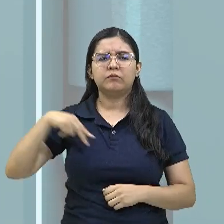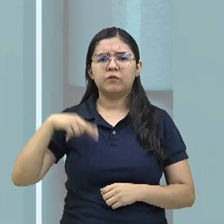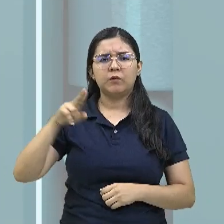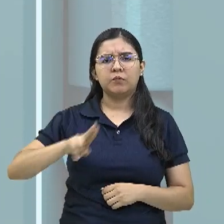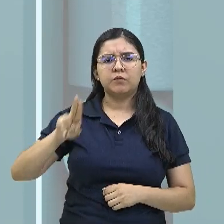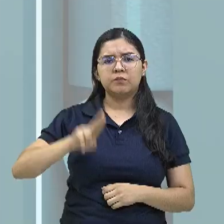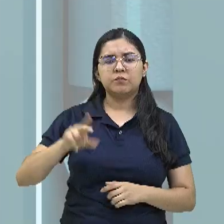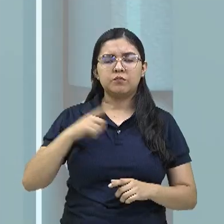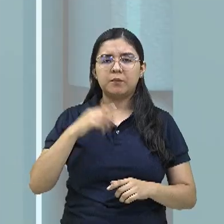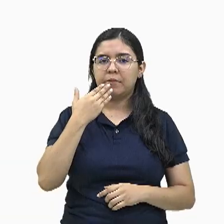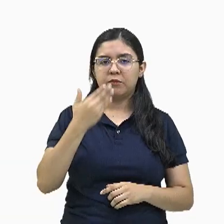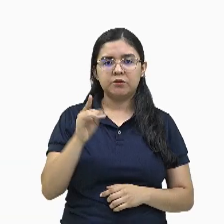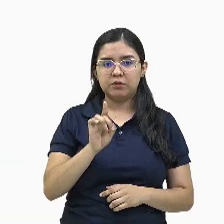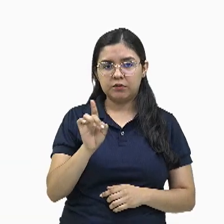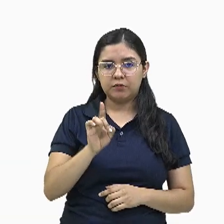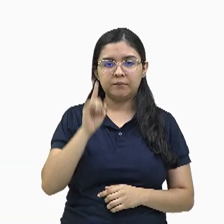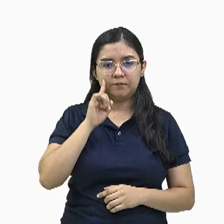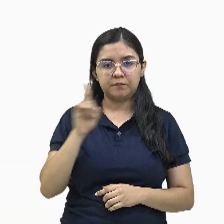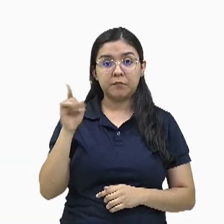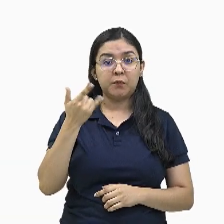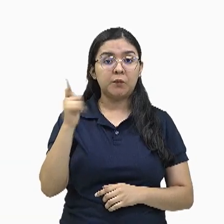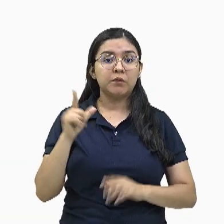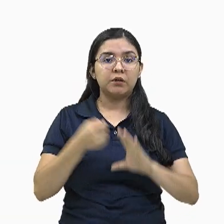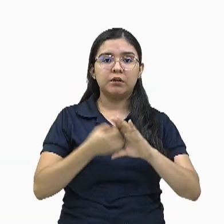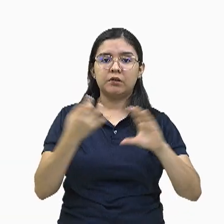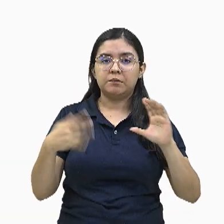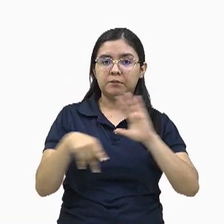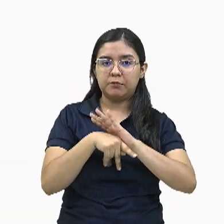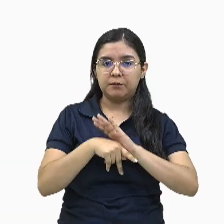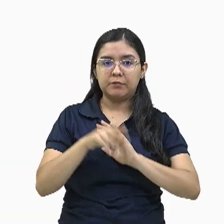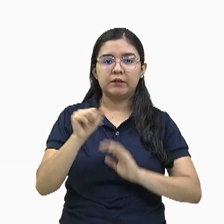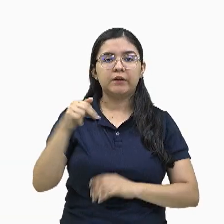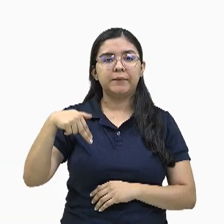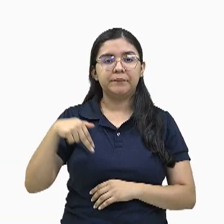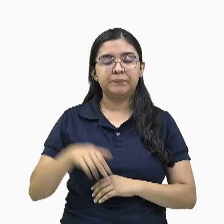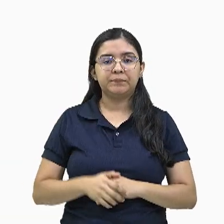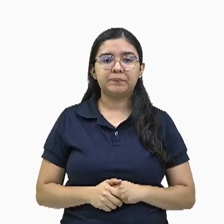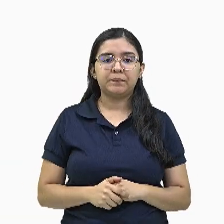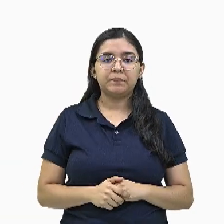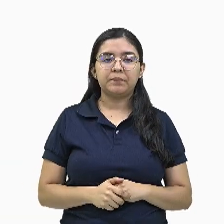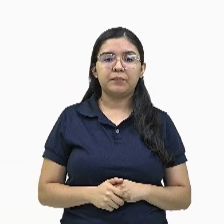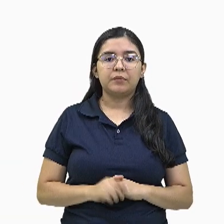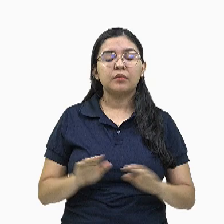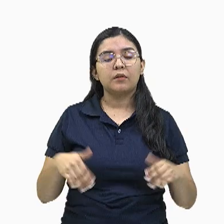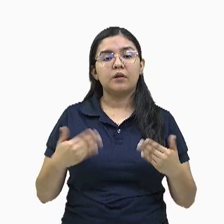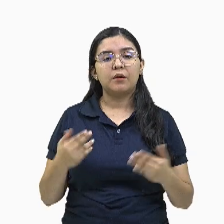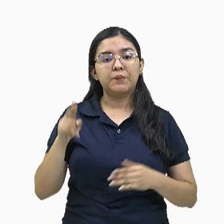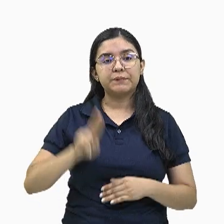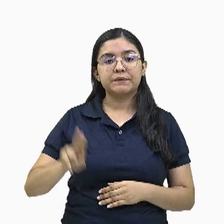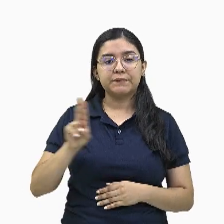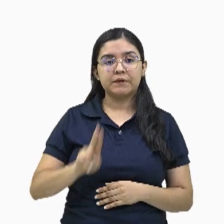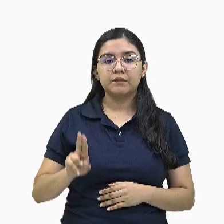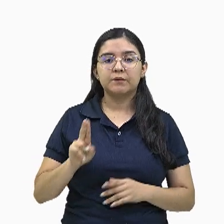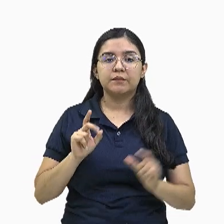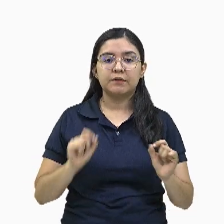para fazer pedidos. Vejam aqui uma outra característica deles. Ele é usado